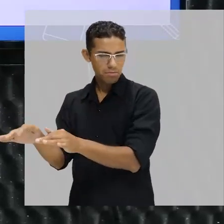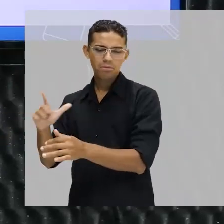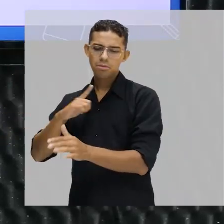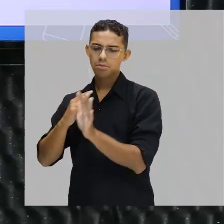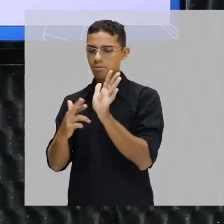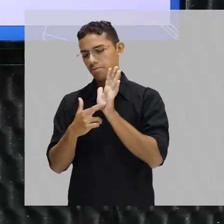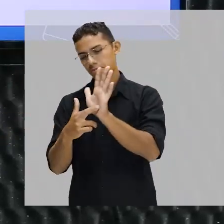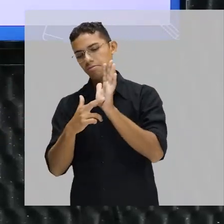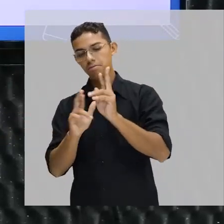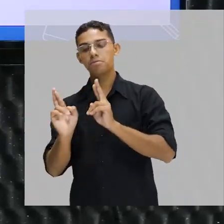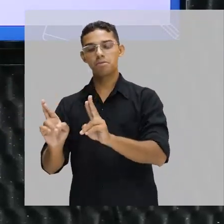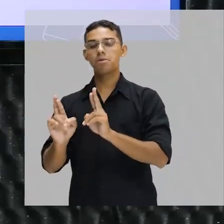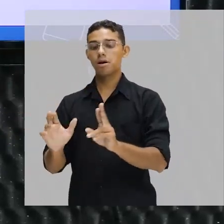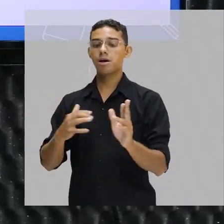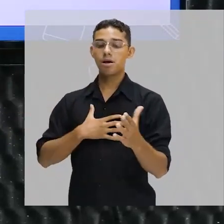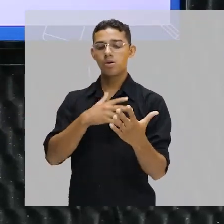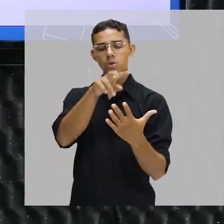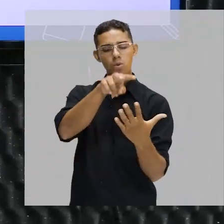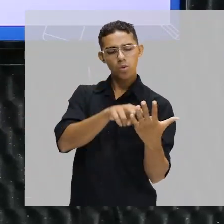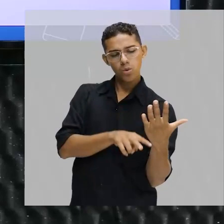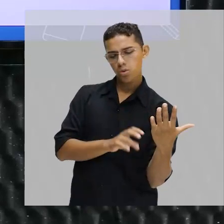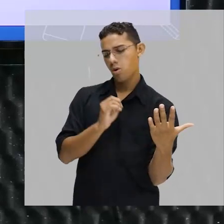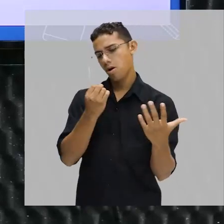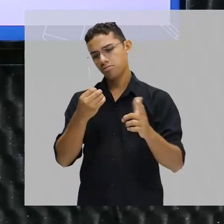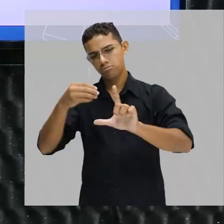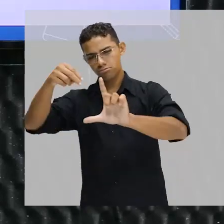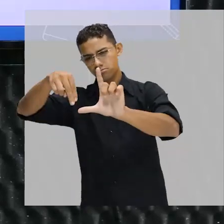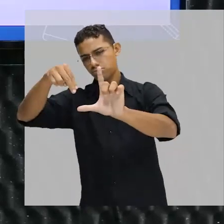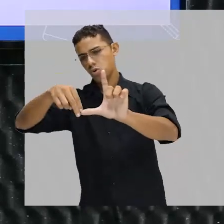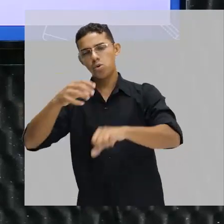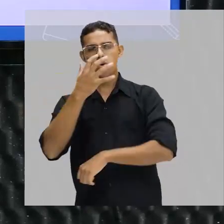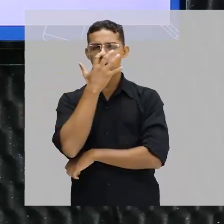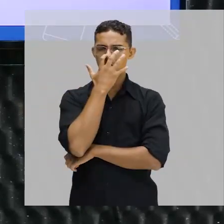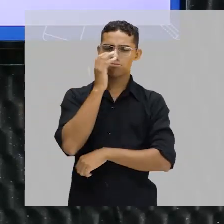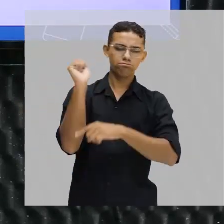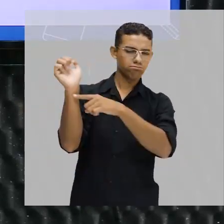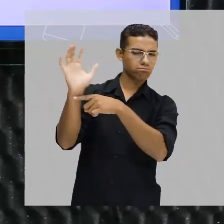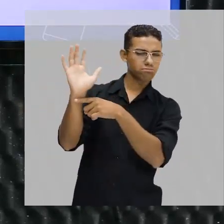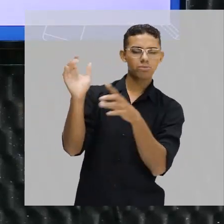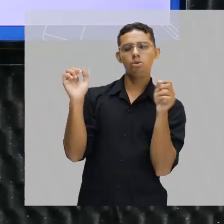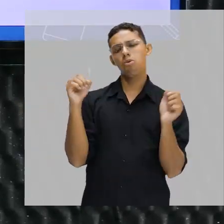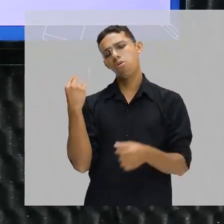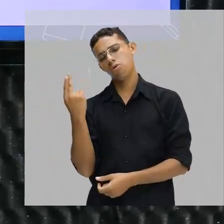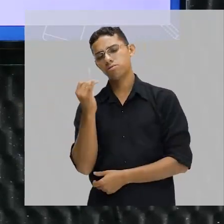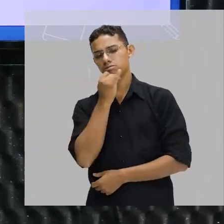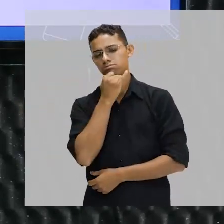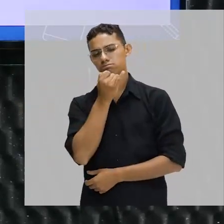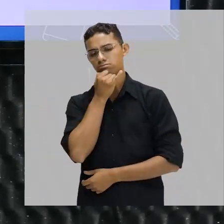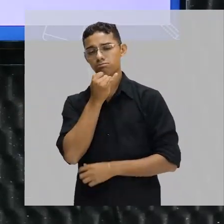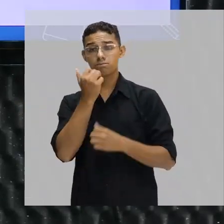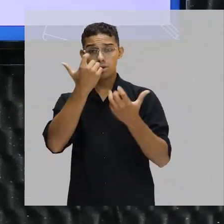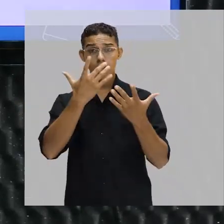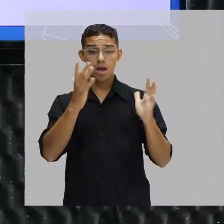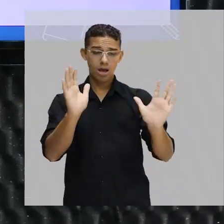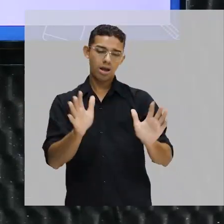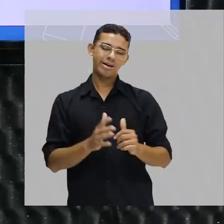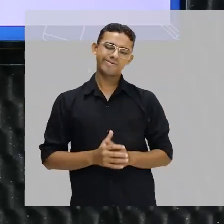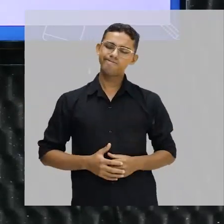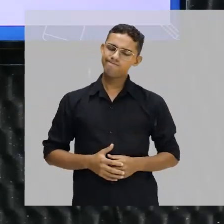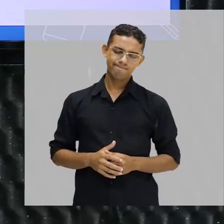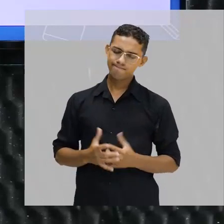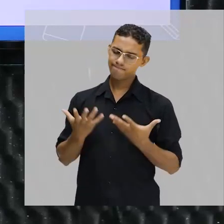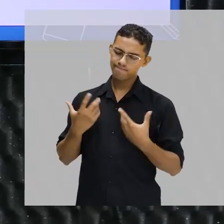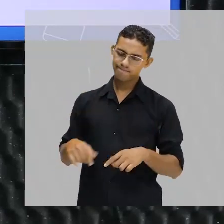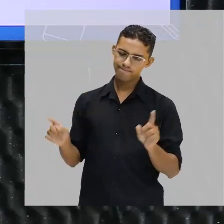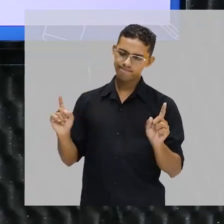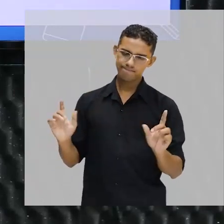represente a expectativa do leitor ou daquela pessoa que está assistindo, ou pode ser um desfecho que quebre aquela expectativa. Não foi da